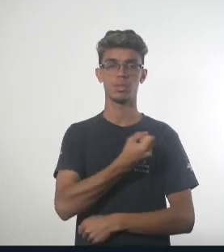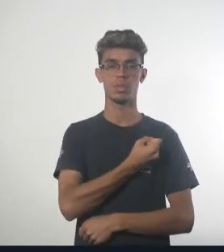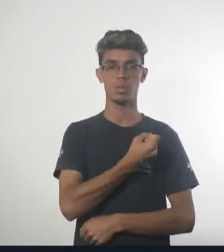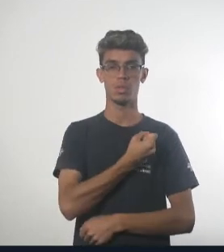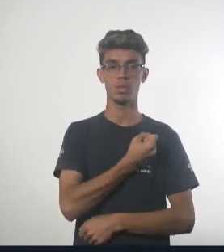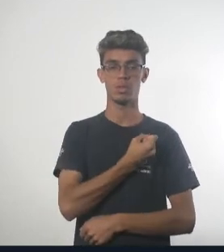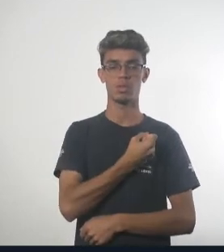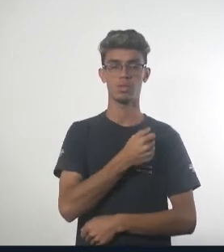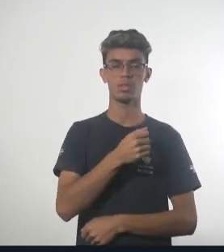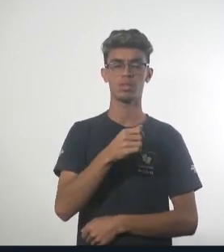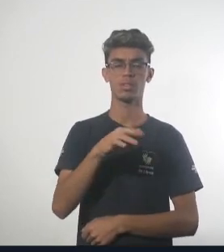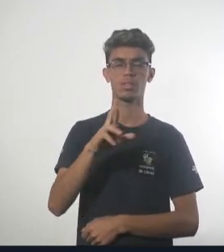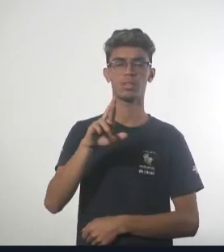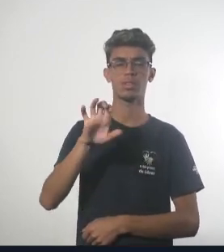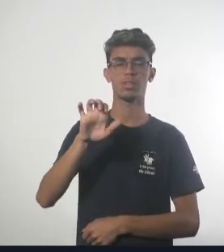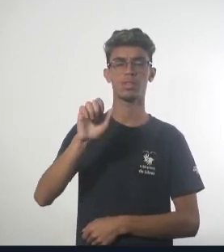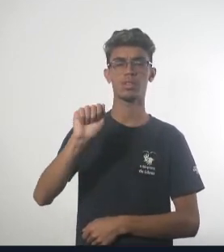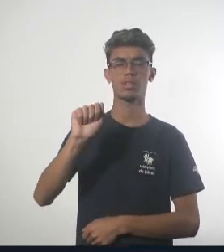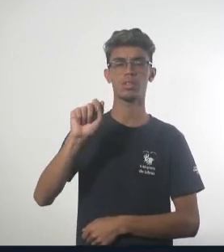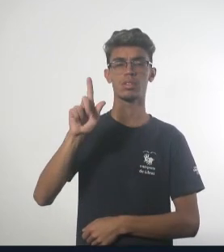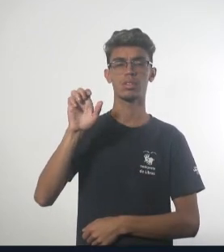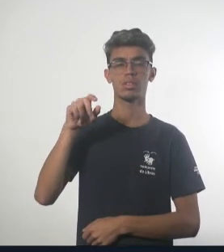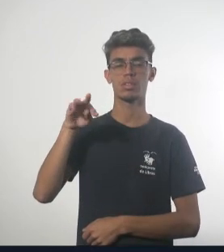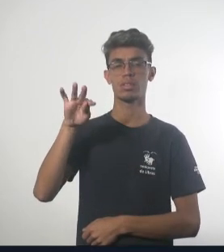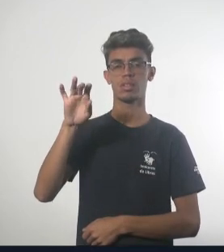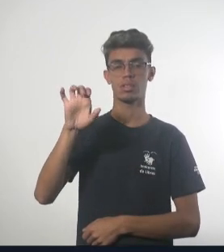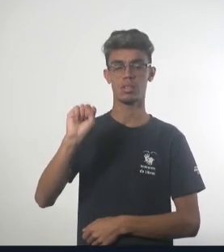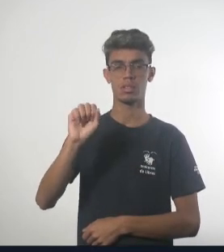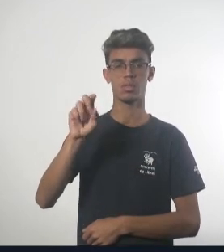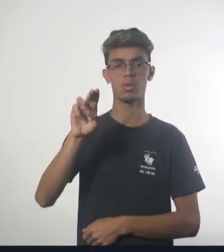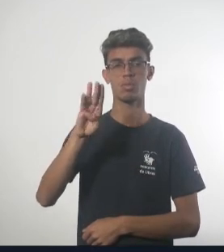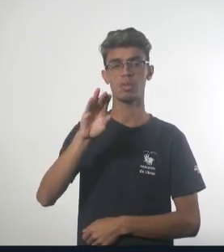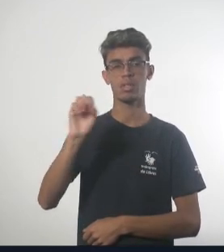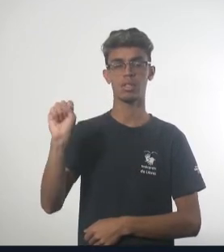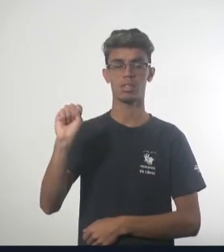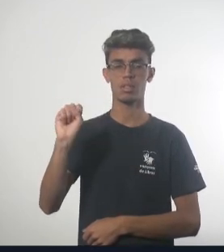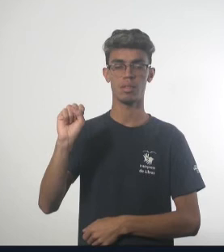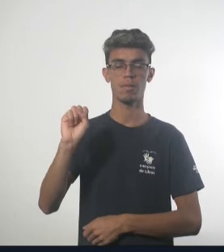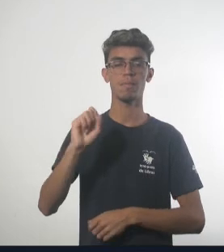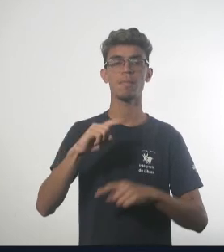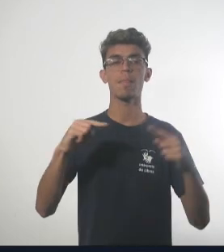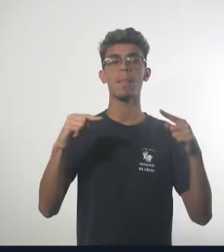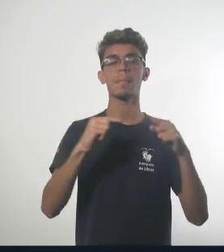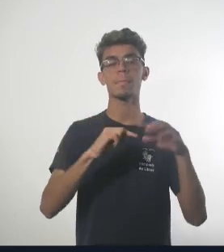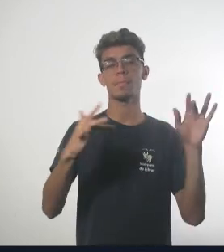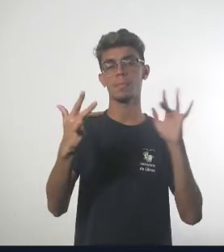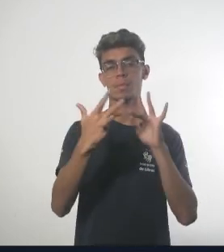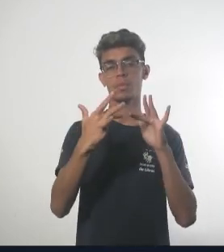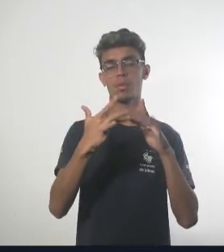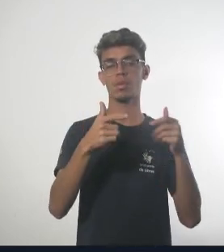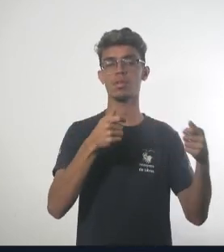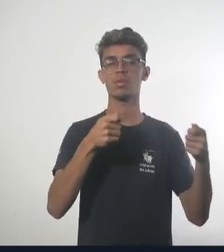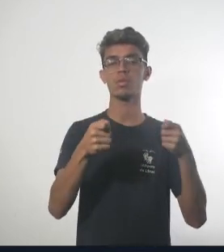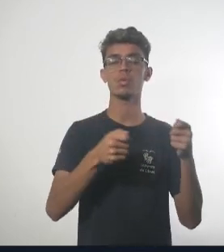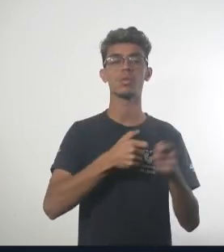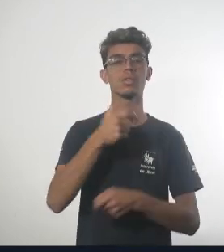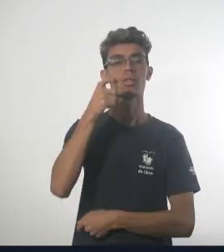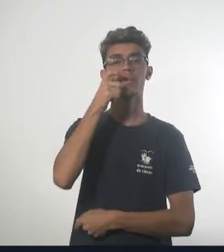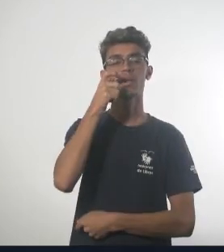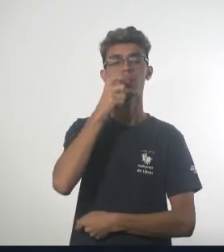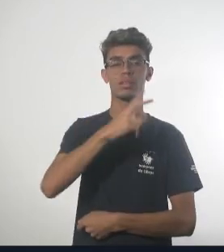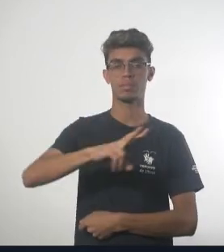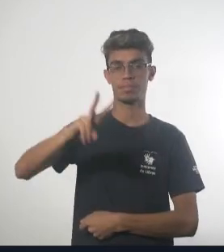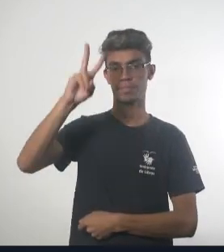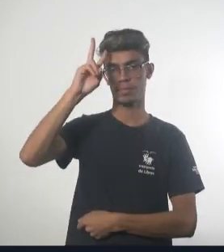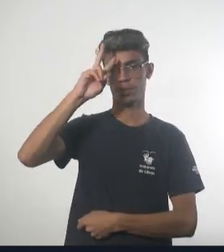de reagentes por UBS. Em relação aos contatos, ao monitoramento desses contatos. Então,